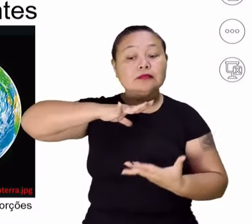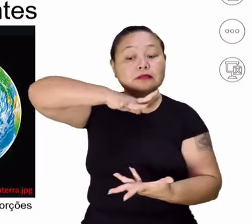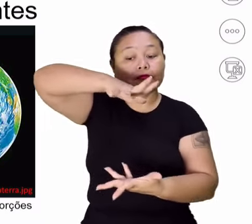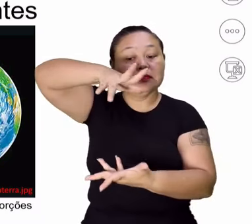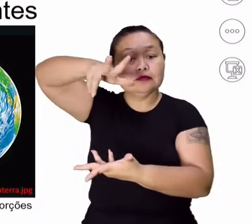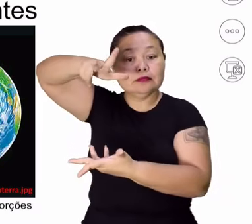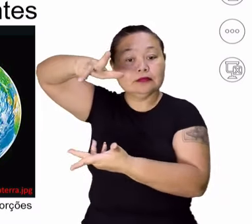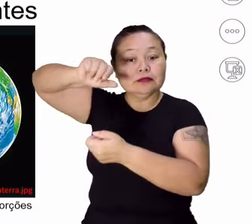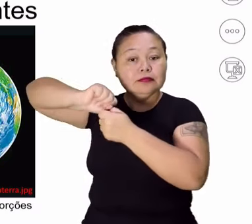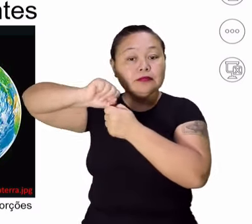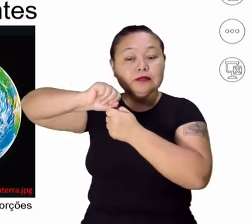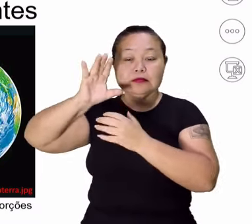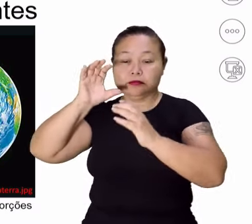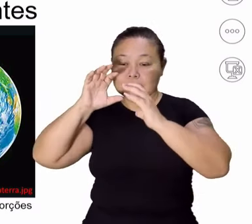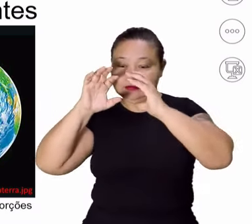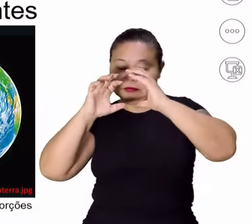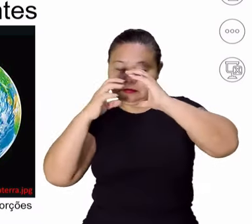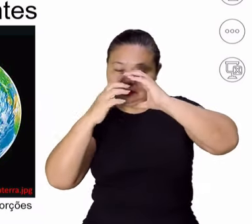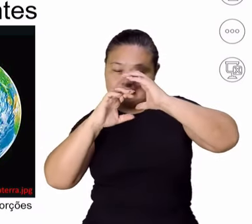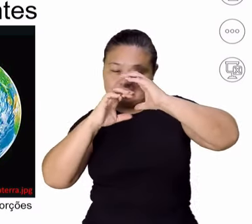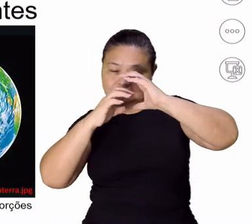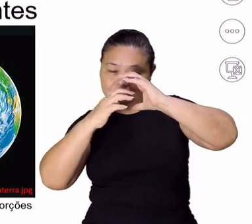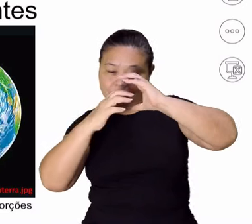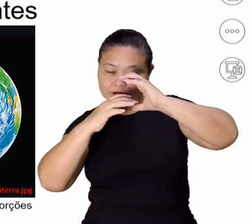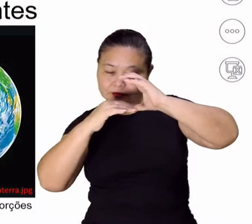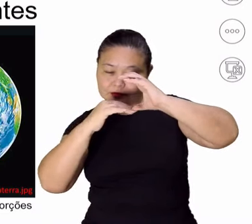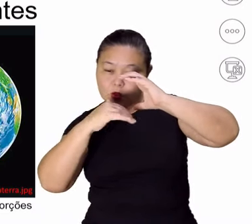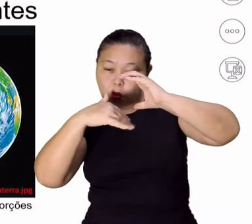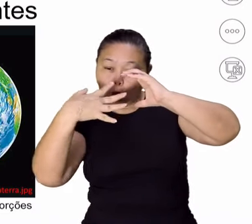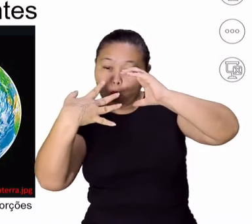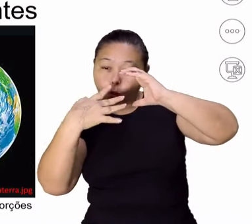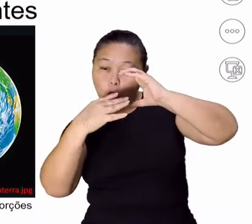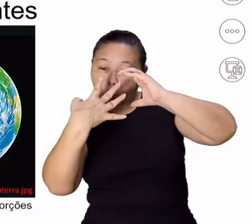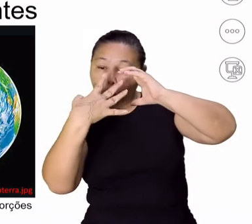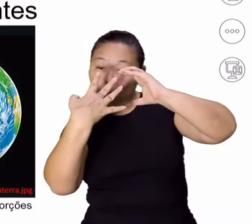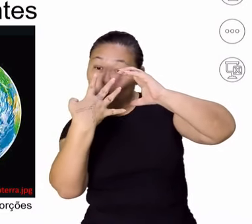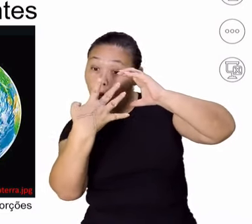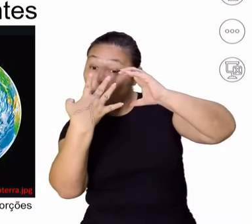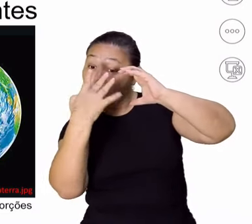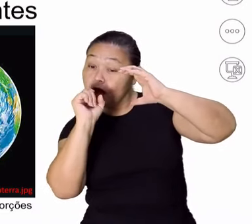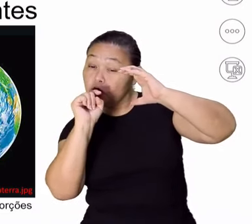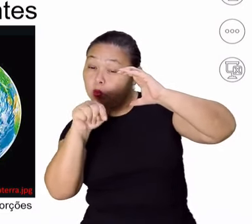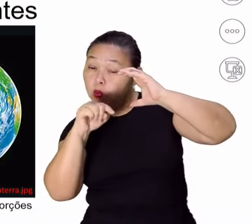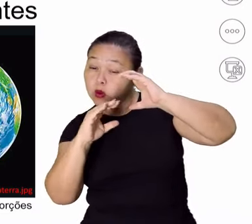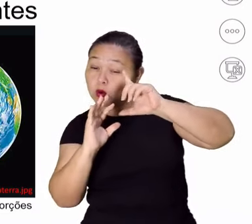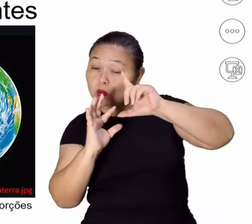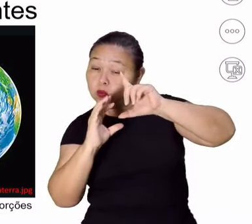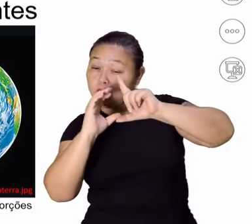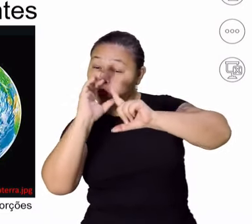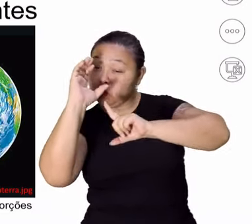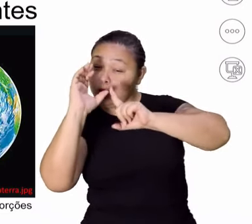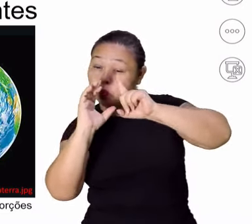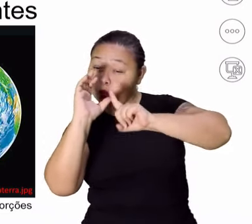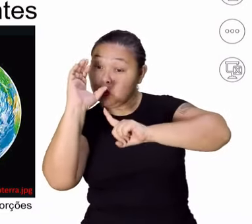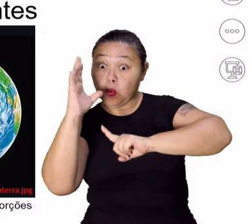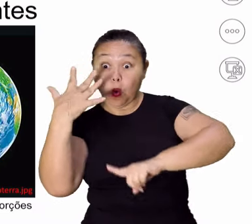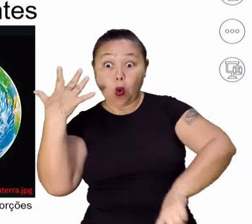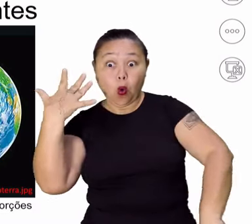em nosso planeta estão no núcleo chegando a mais de 4 mil graus Celsius, né? E aí? Ô, louco, né?